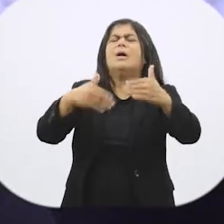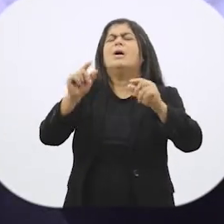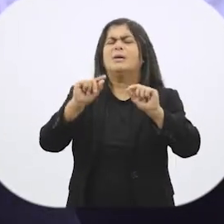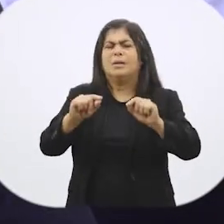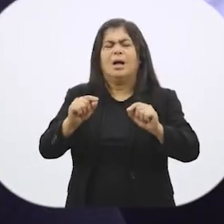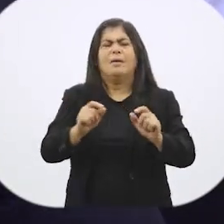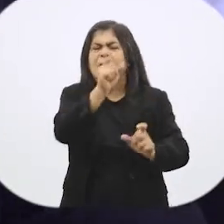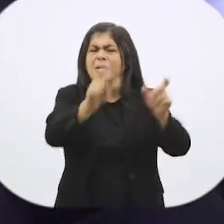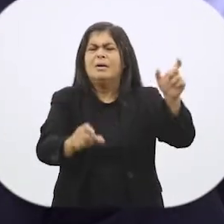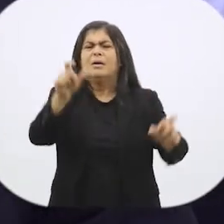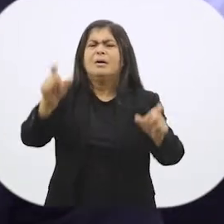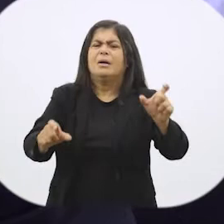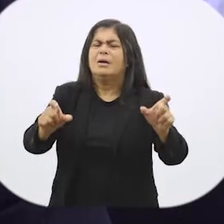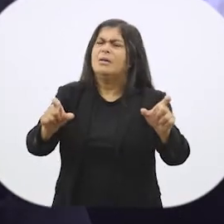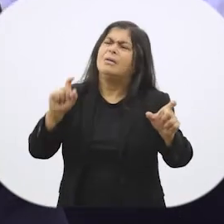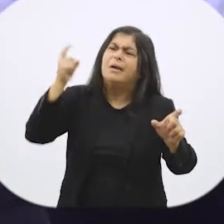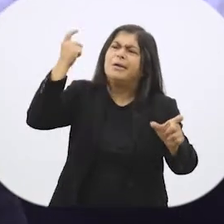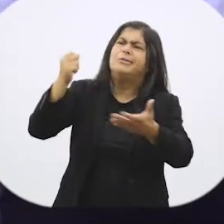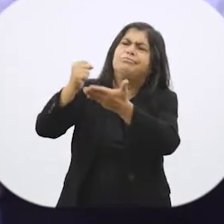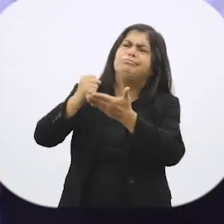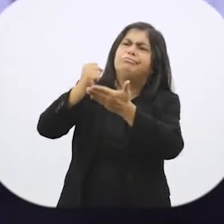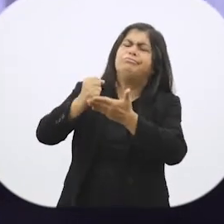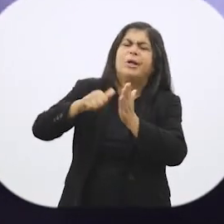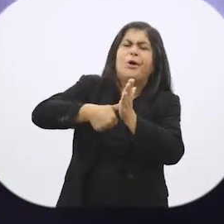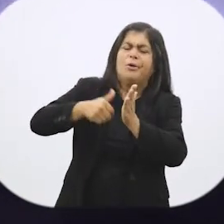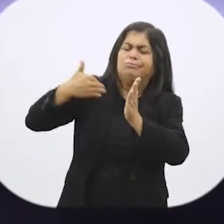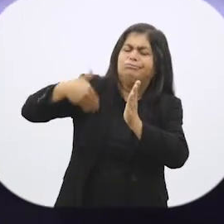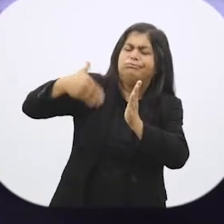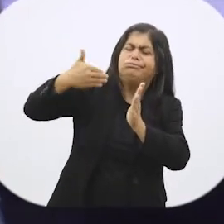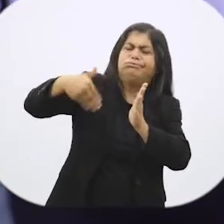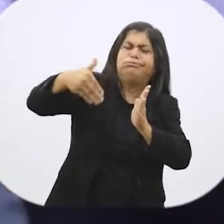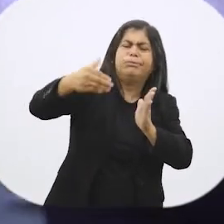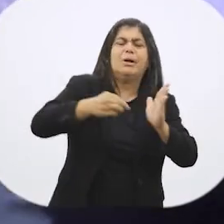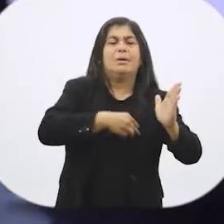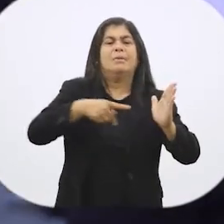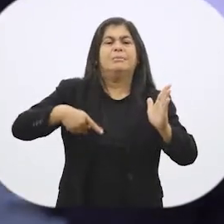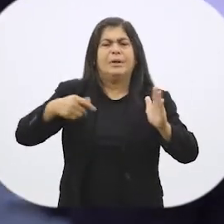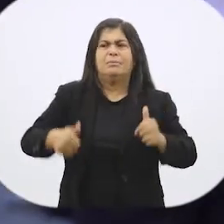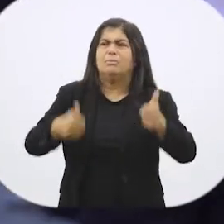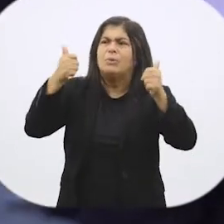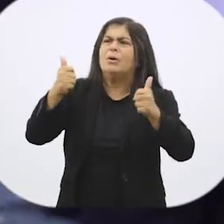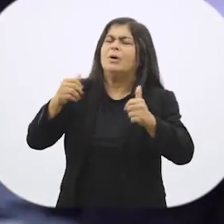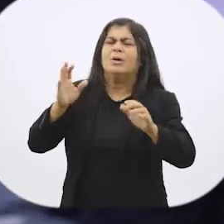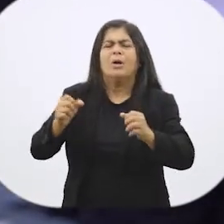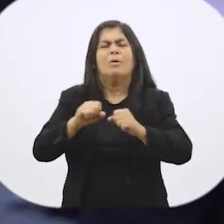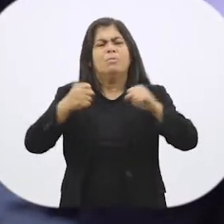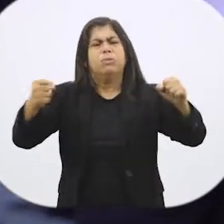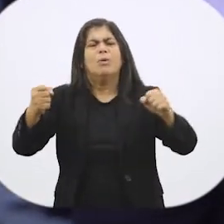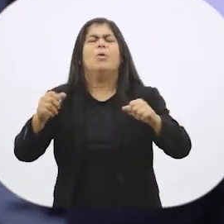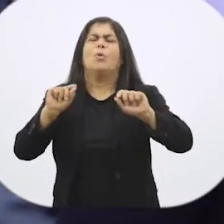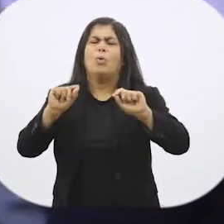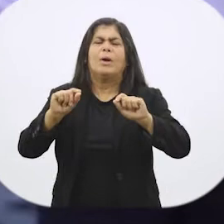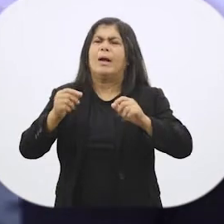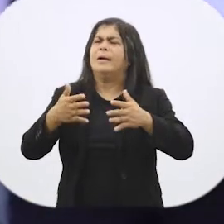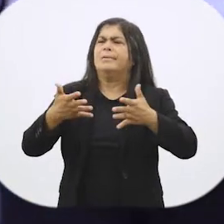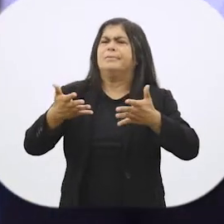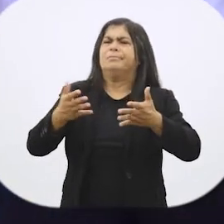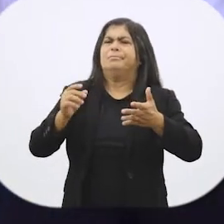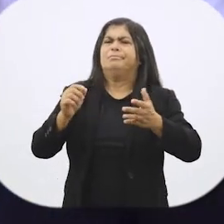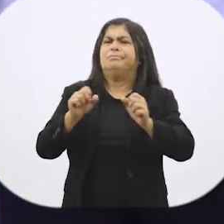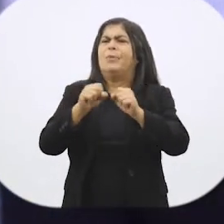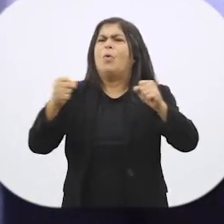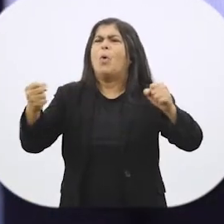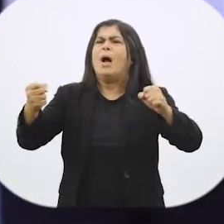e servidores que fazem parte da instituição. E esse somatório de esforços é que faz o Ministério Público ser grande, ser mais próximo da